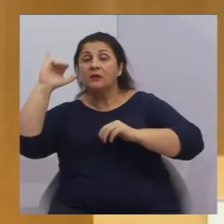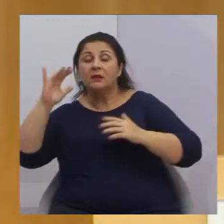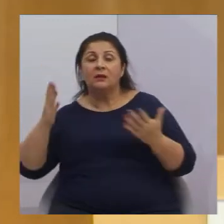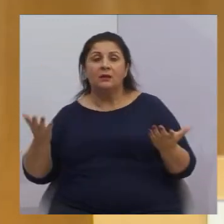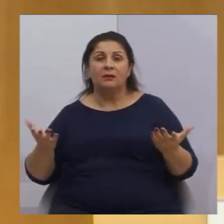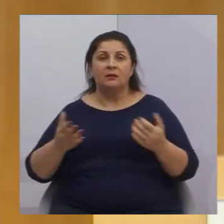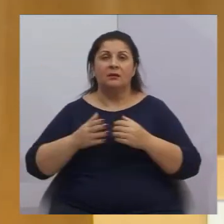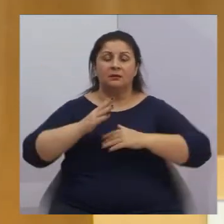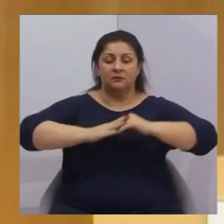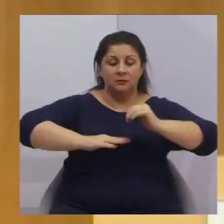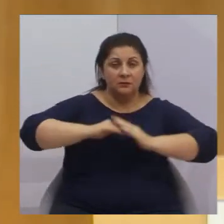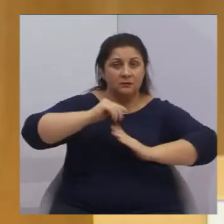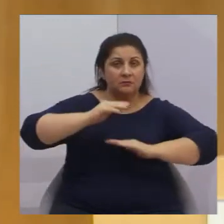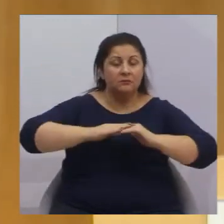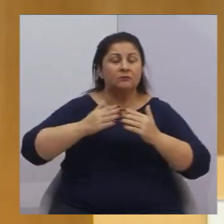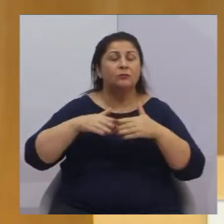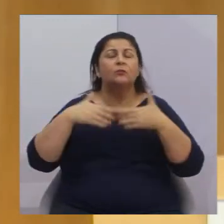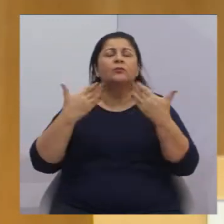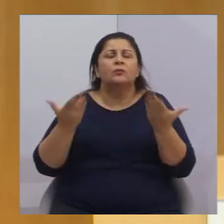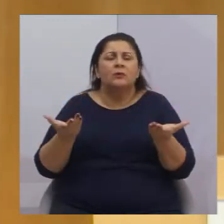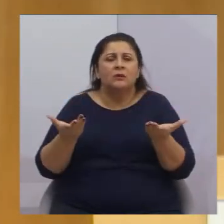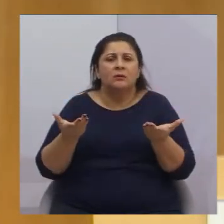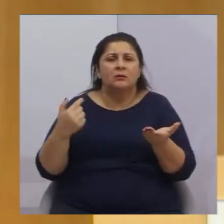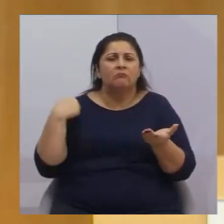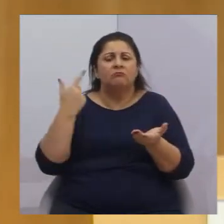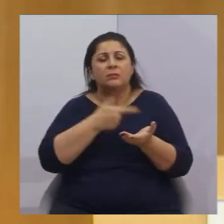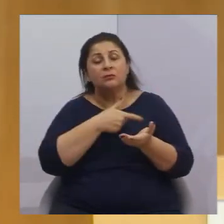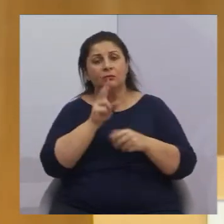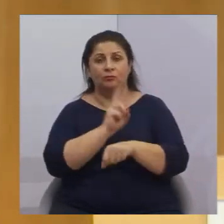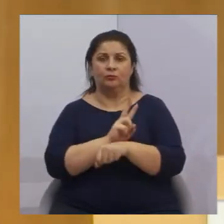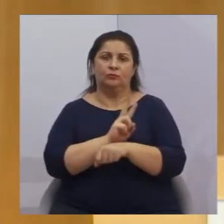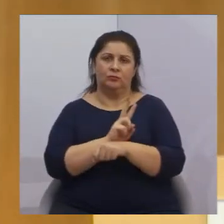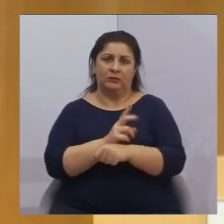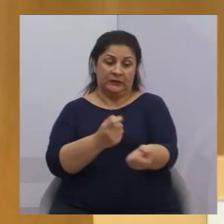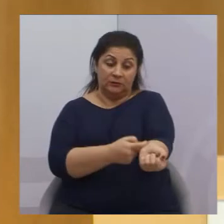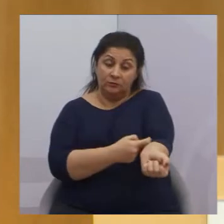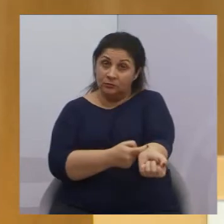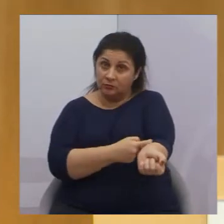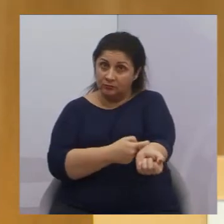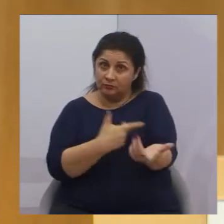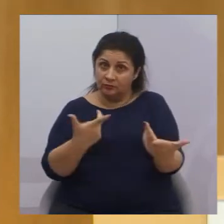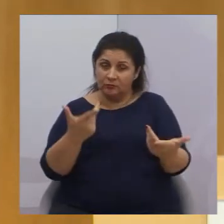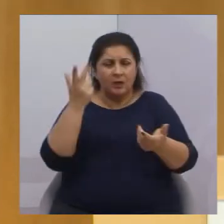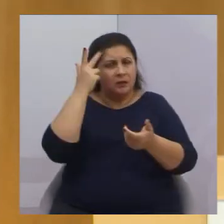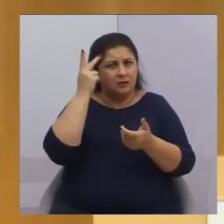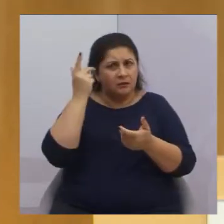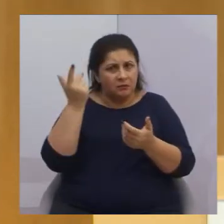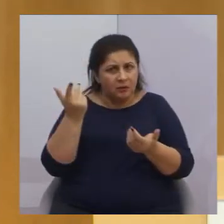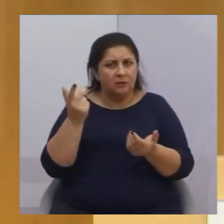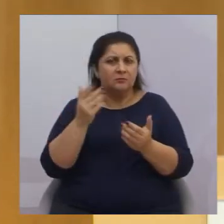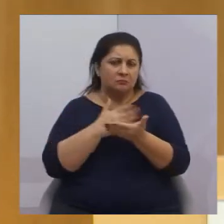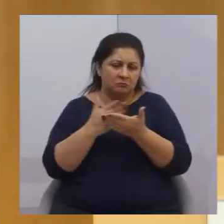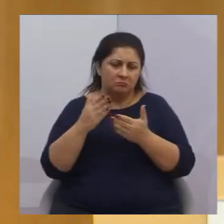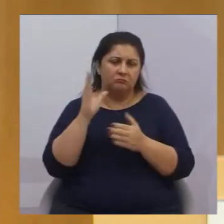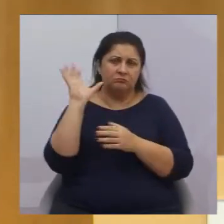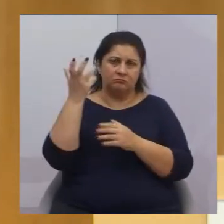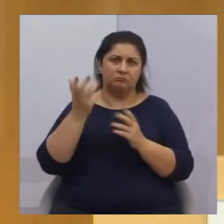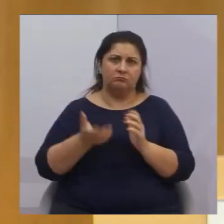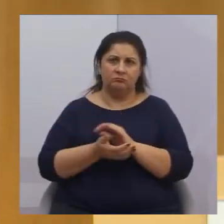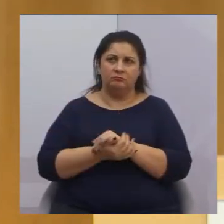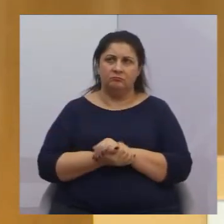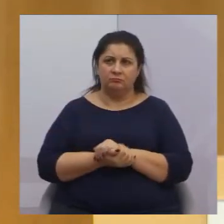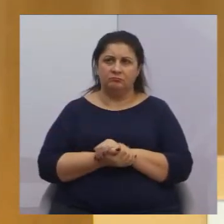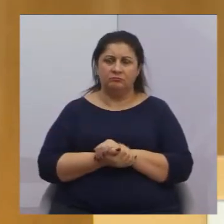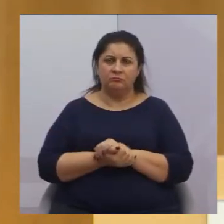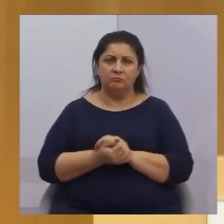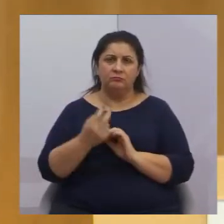de tratamento, né, para a gente administrar esse estresse que naturalmente vai acontecer. Né? A